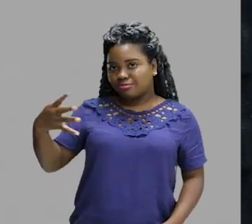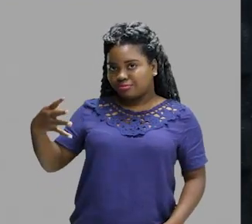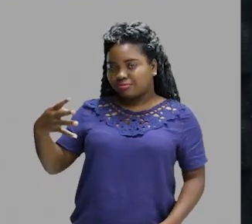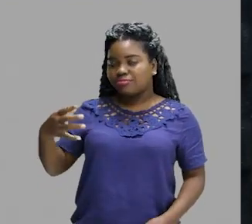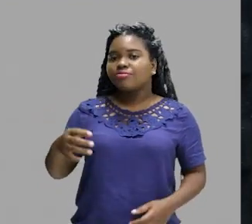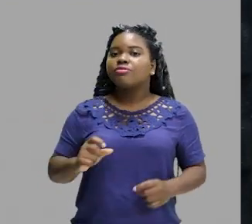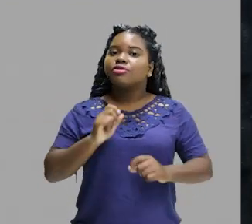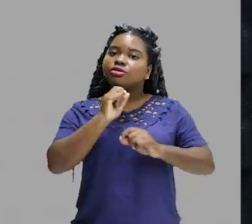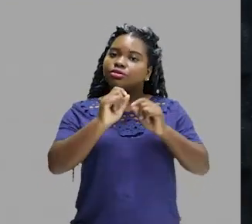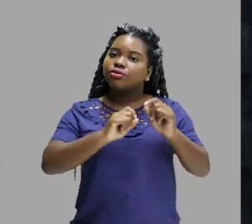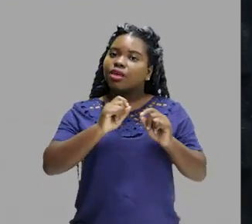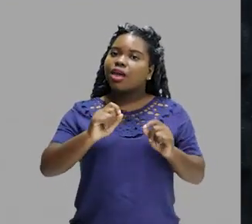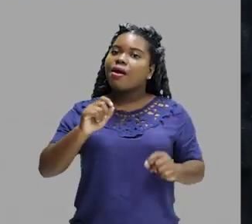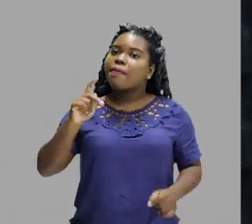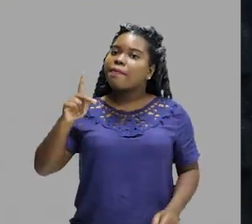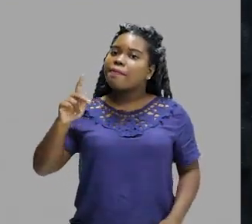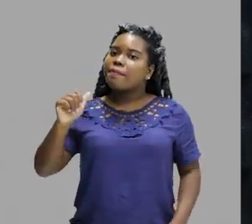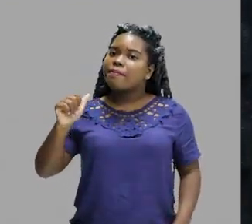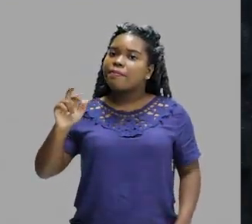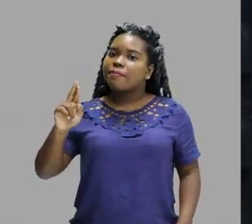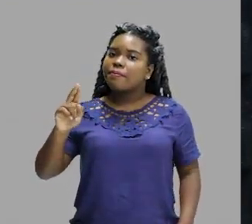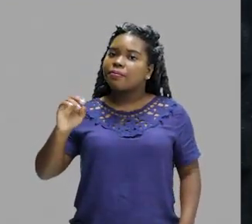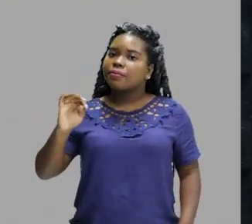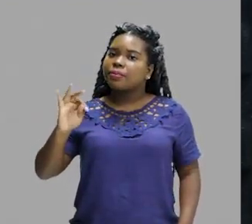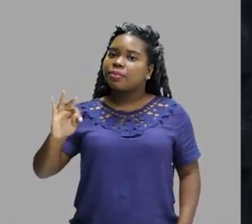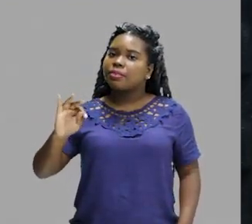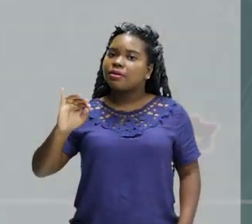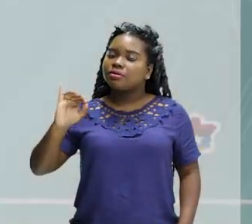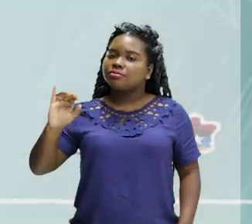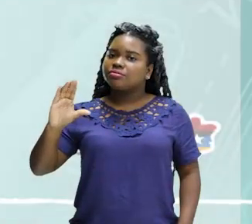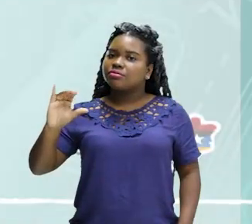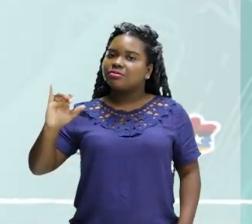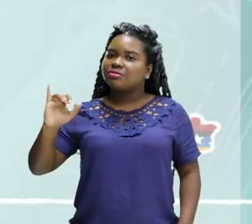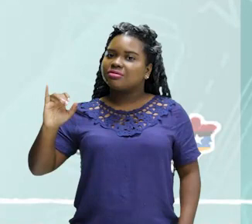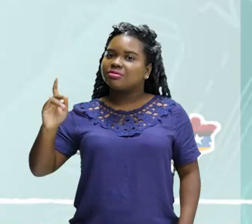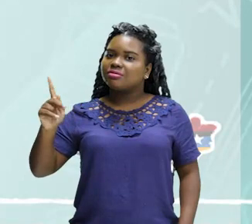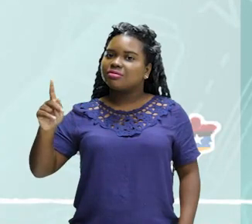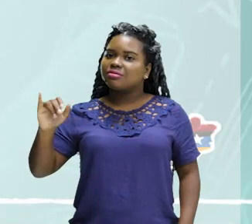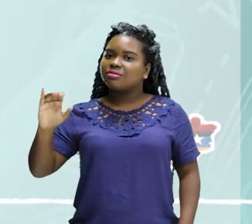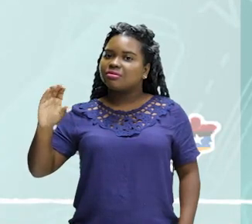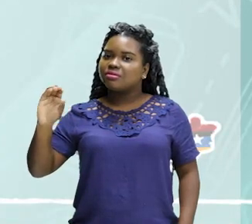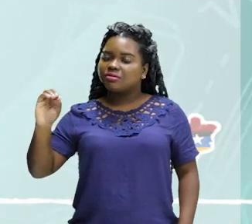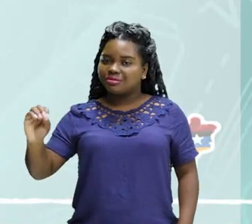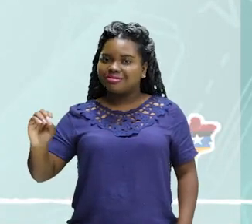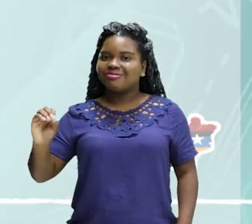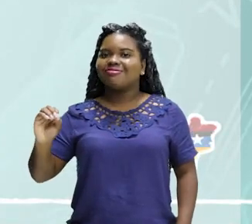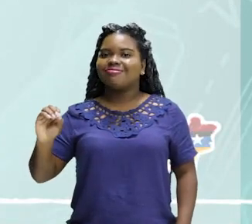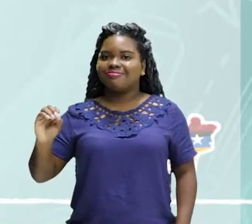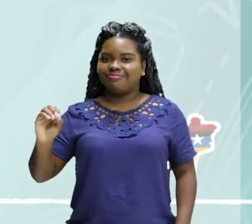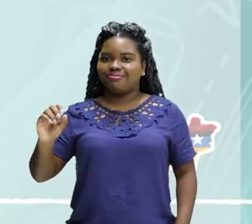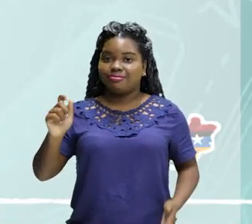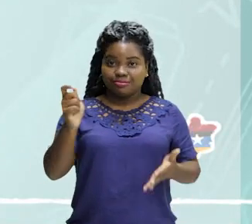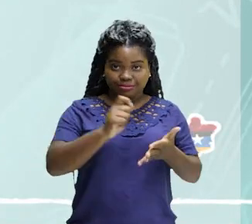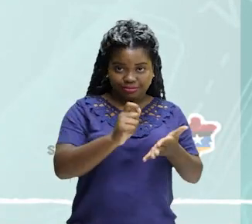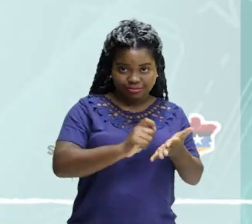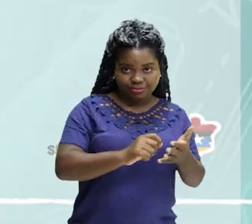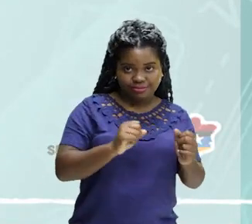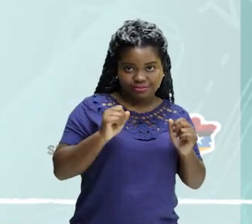Particípios regulares. Bolígrafo na mão. Vamos anotar. Caneta na mão, vamos